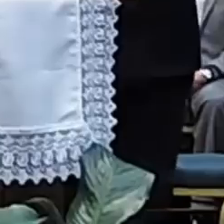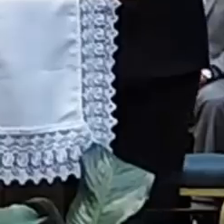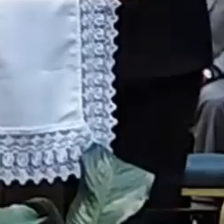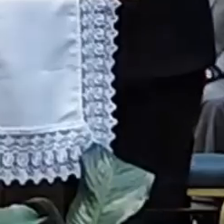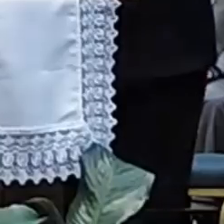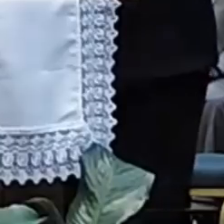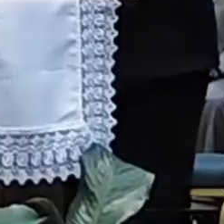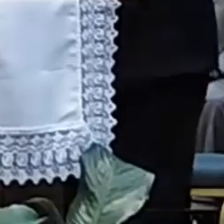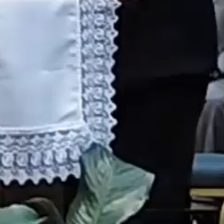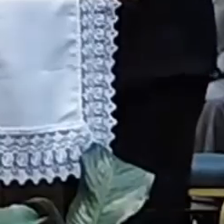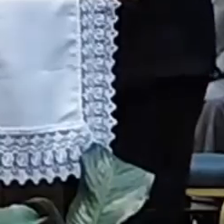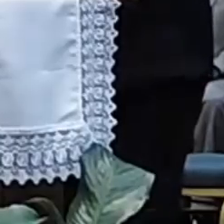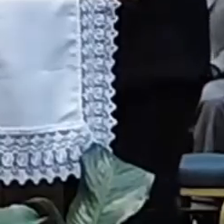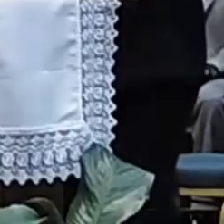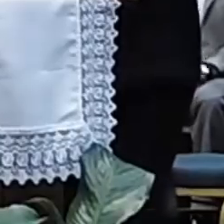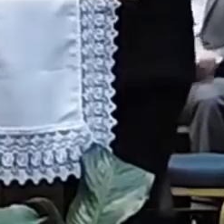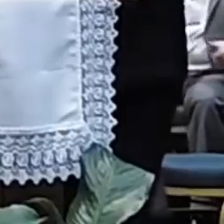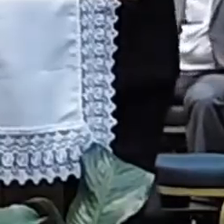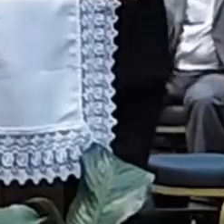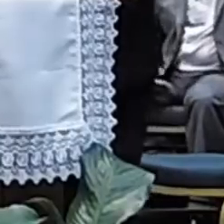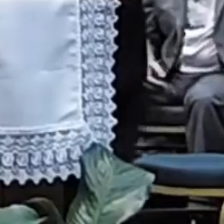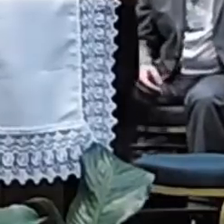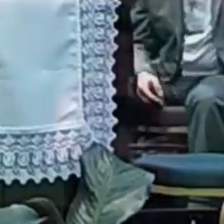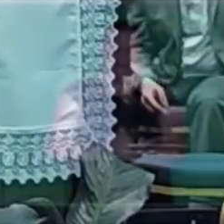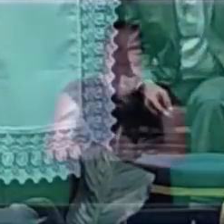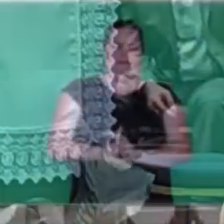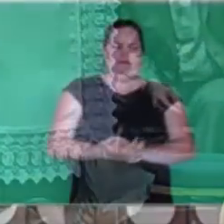dubbed, right? Dubbed into English.